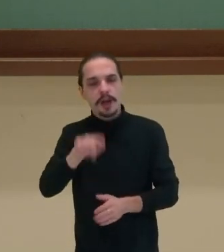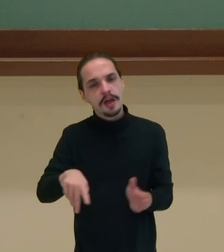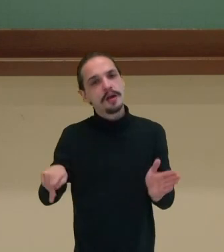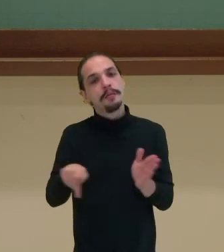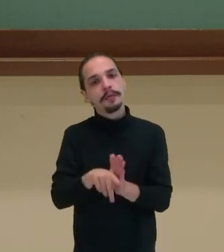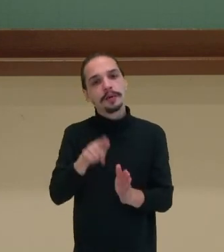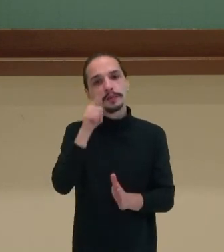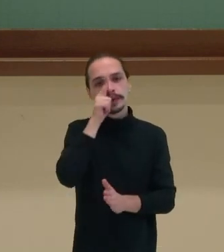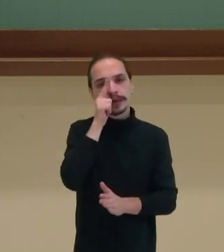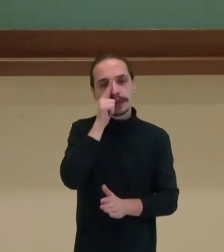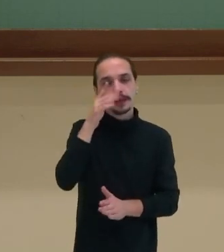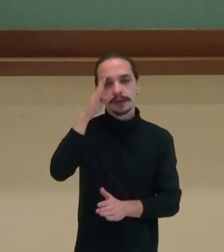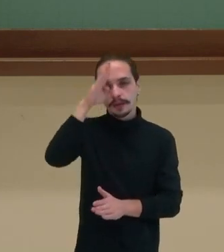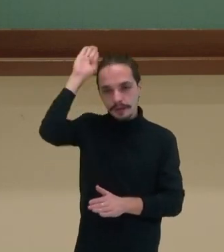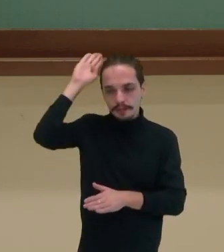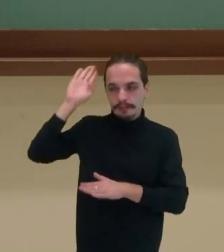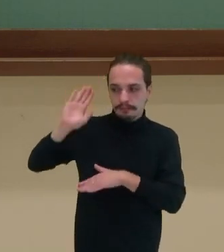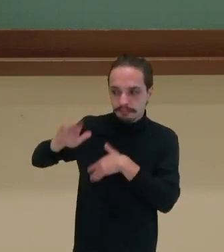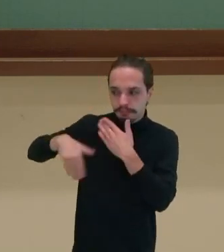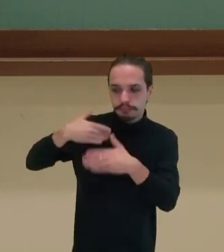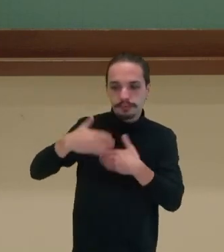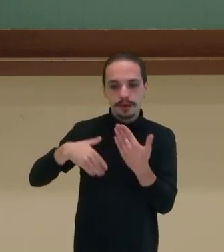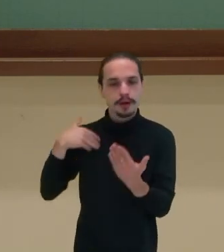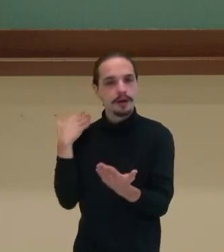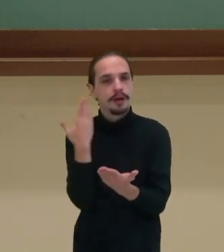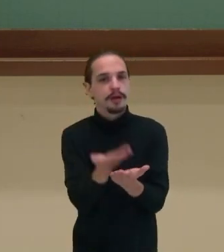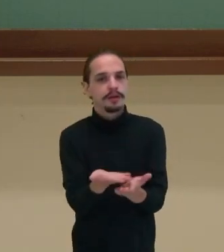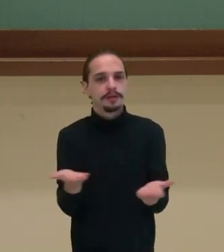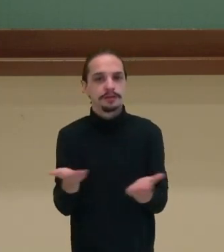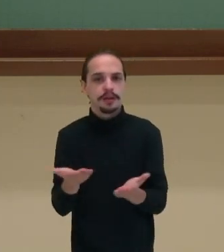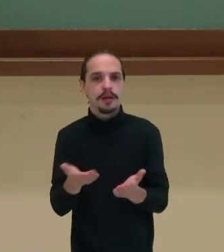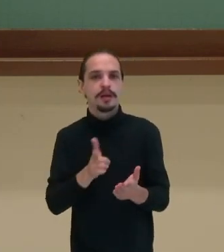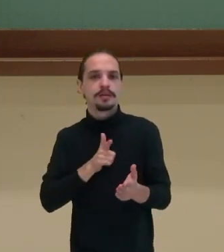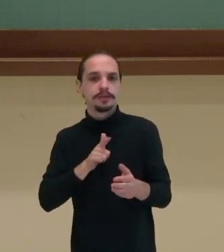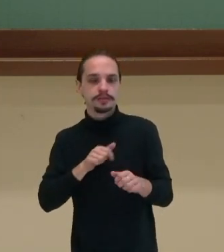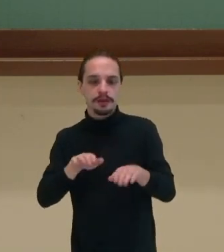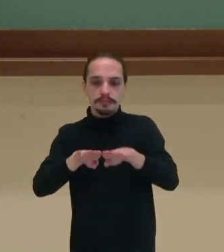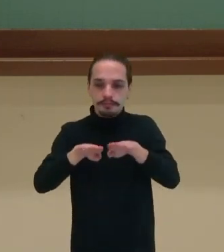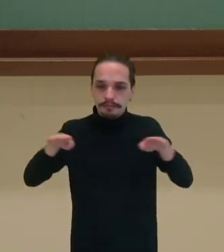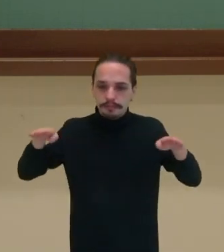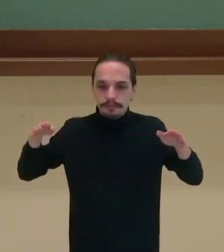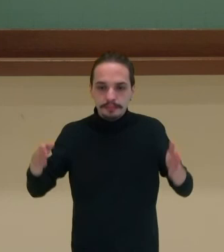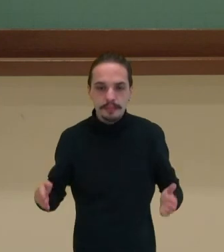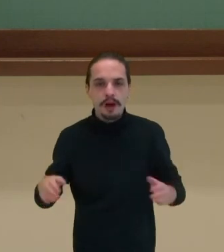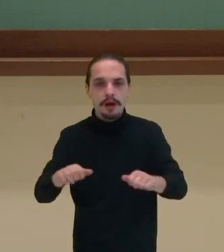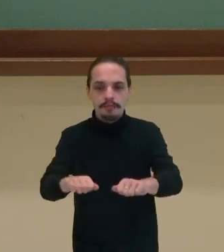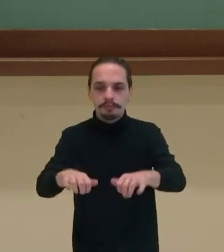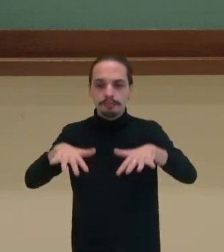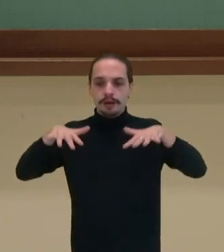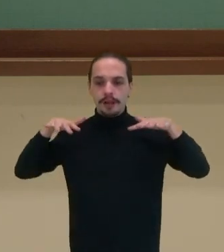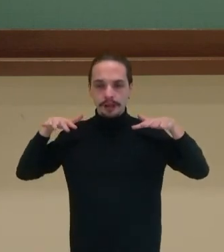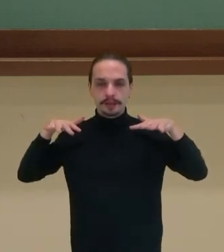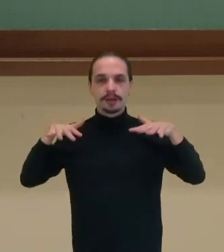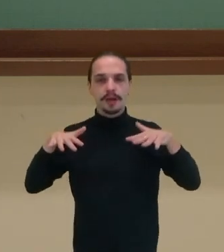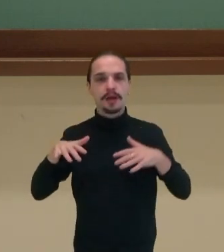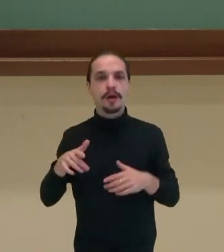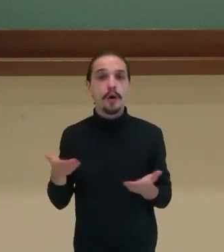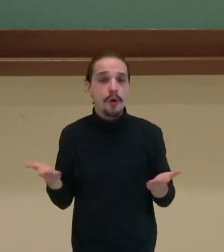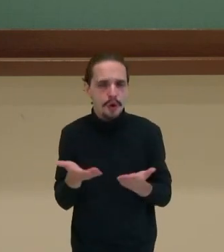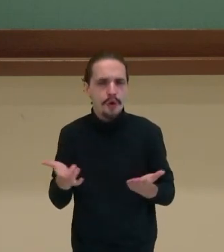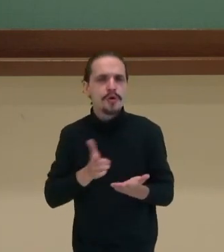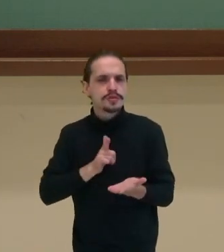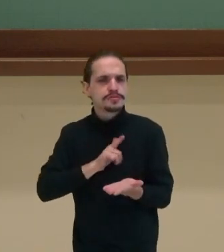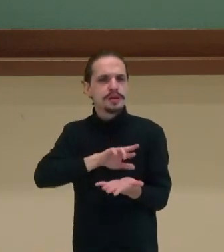até hoje, com essa relação de palco, de plateia, de espaço. Hoje a gente tem várias possibilidades